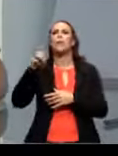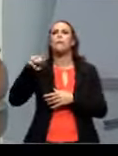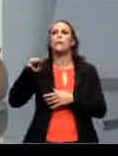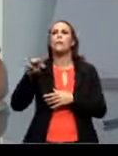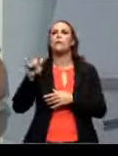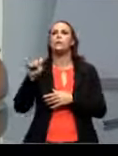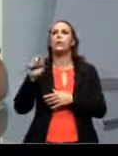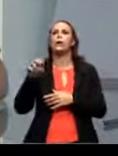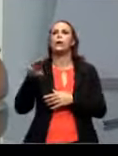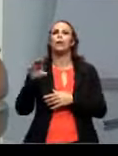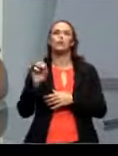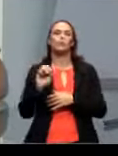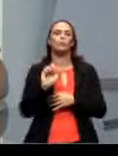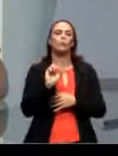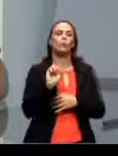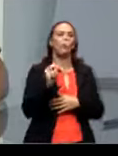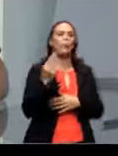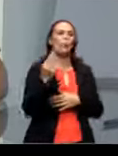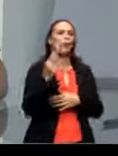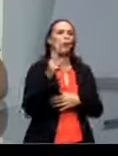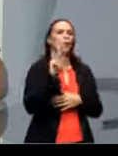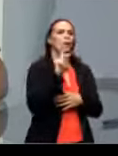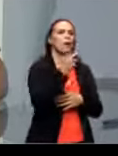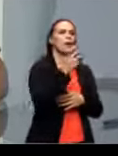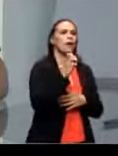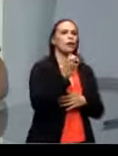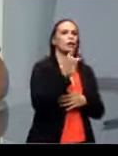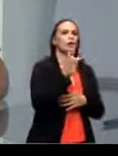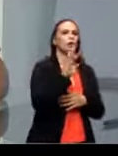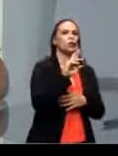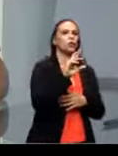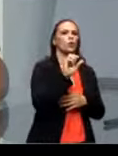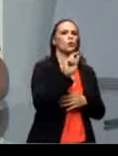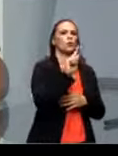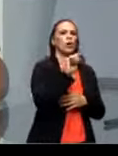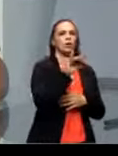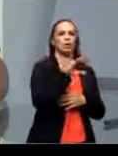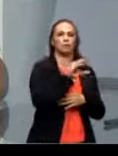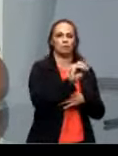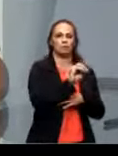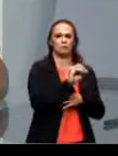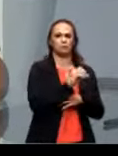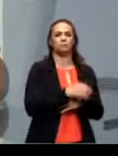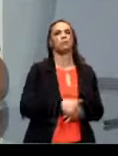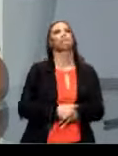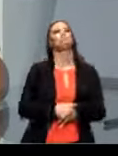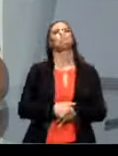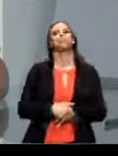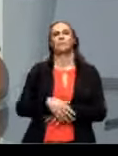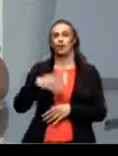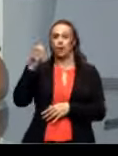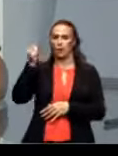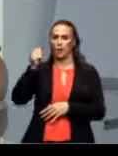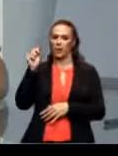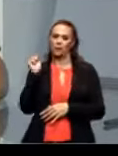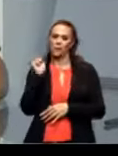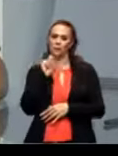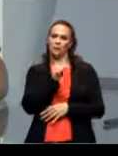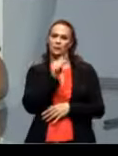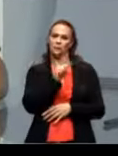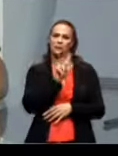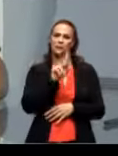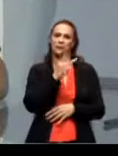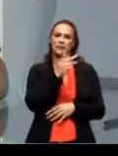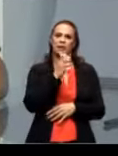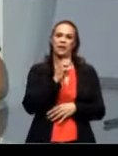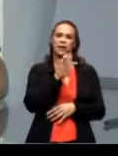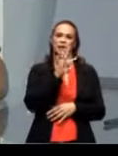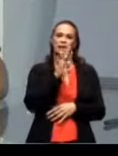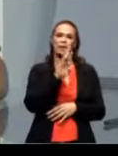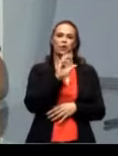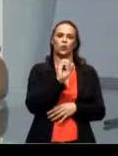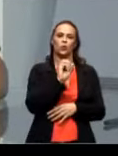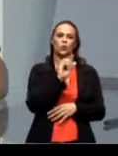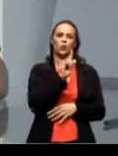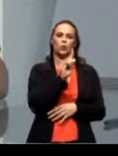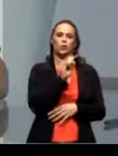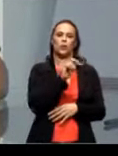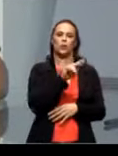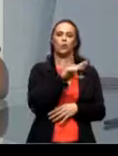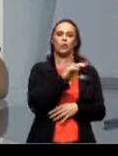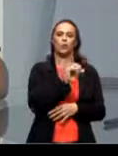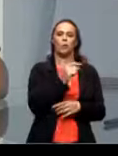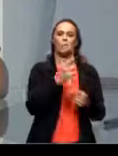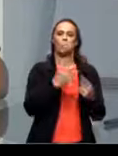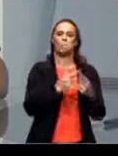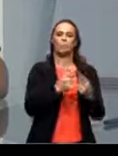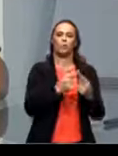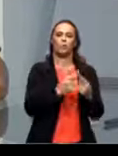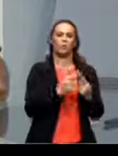mistura heterogênea, né? Às vezes a gente se engana, né? Mas o leite, ele tem uma parte de gordura,